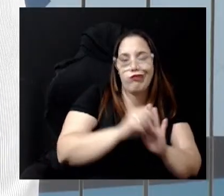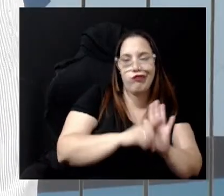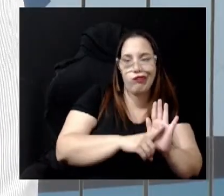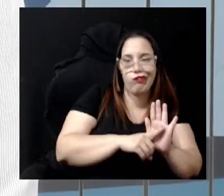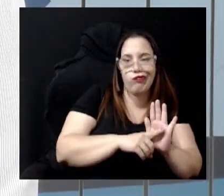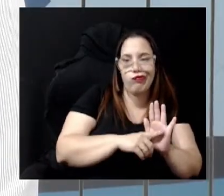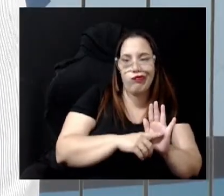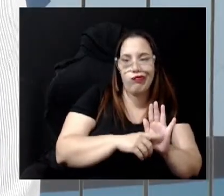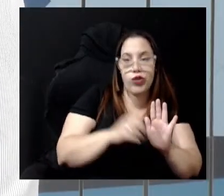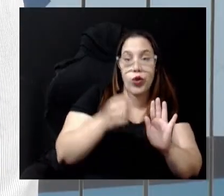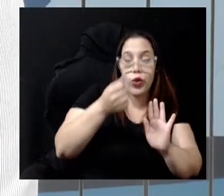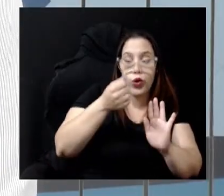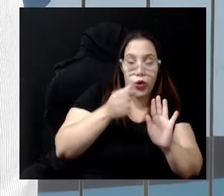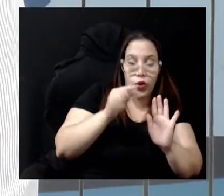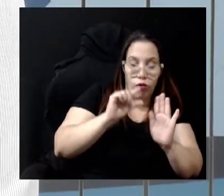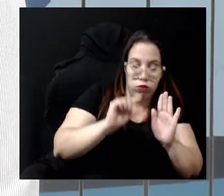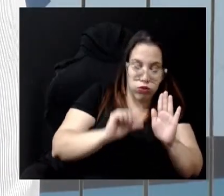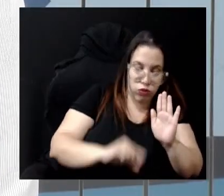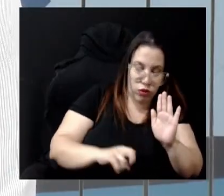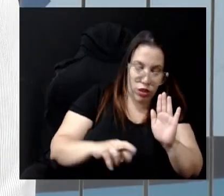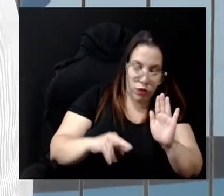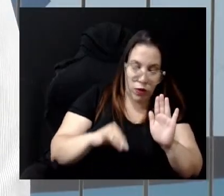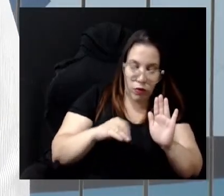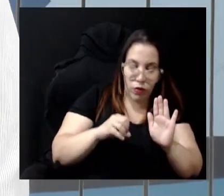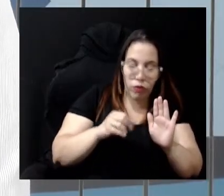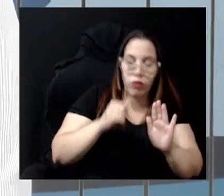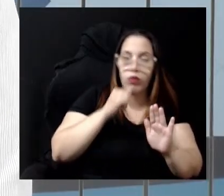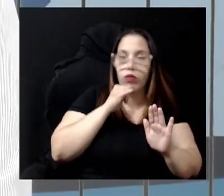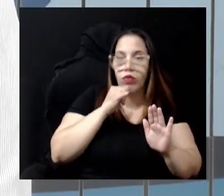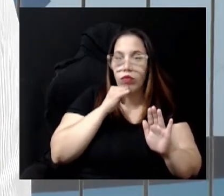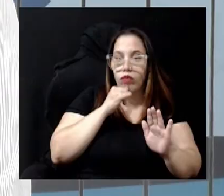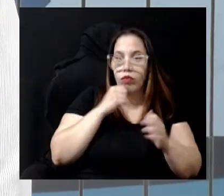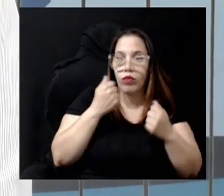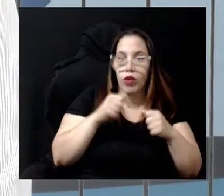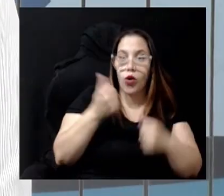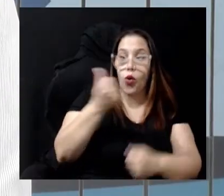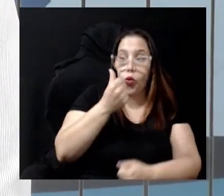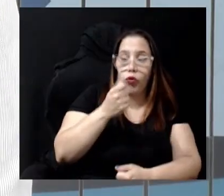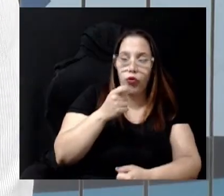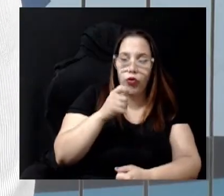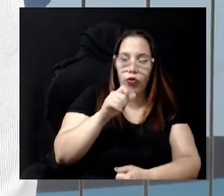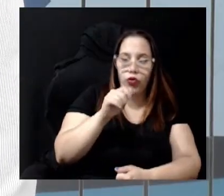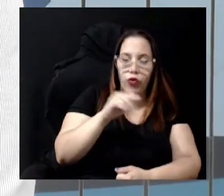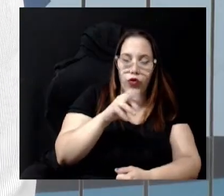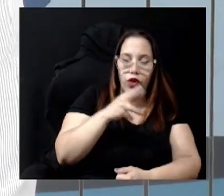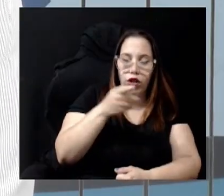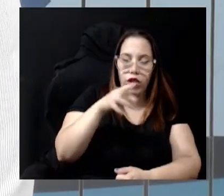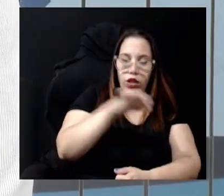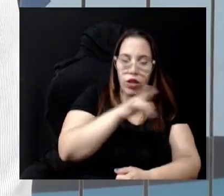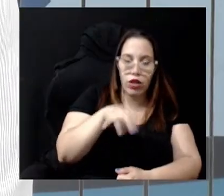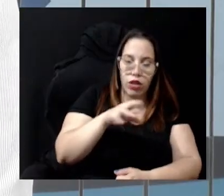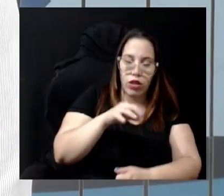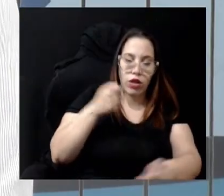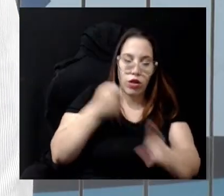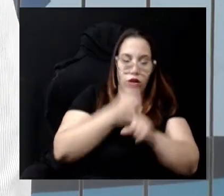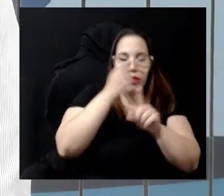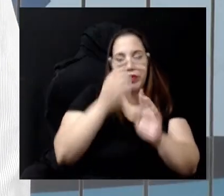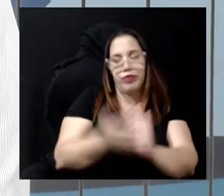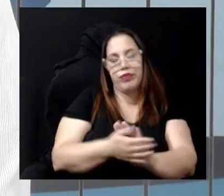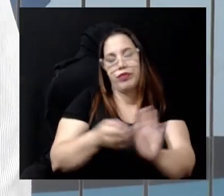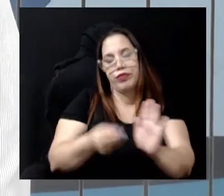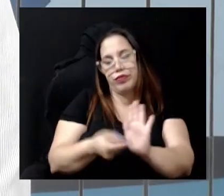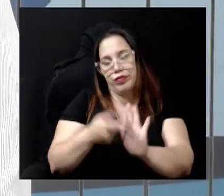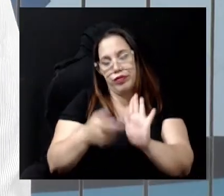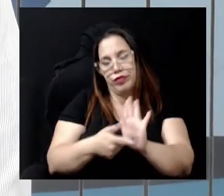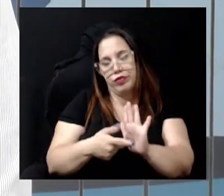número de equipamentos, tal qual, por exemplo, a necessidade de um freezer, eu acho que já vai impactando isso na conta. Então, é um